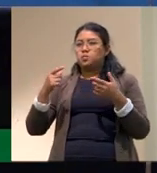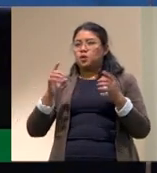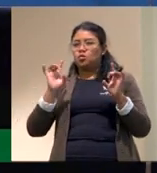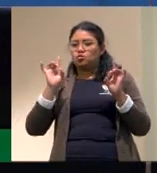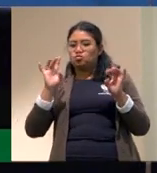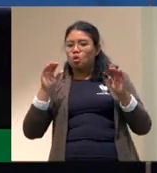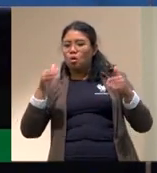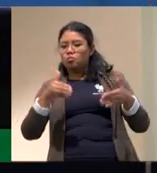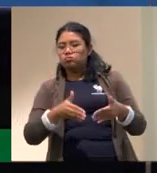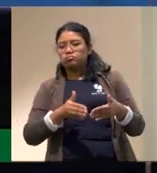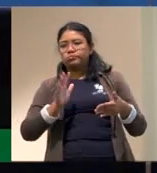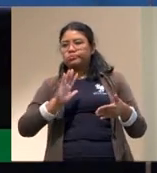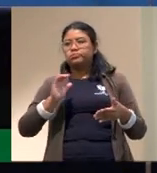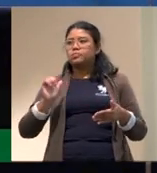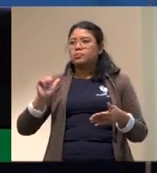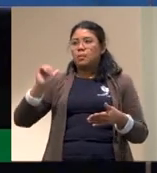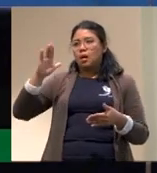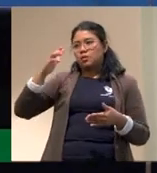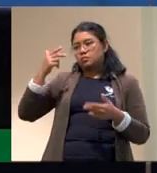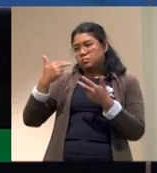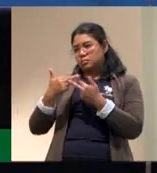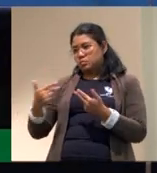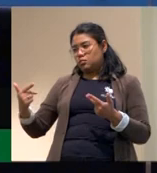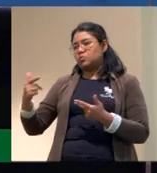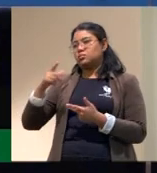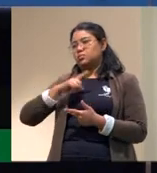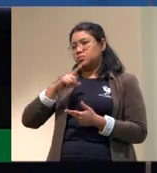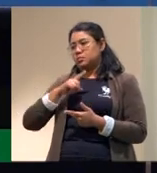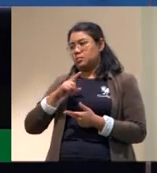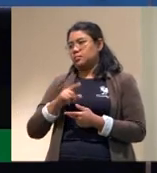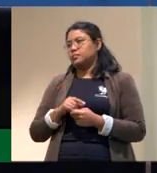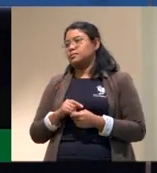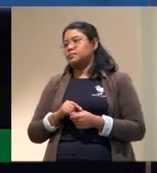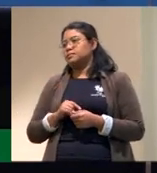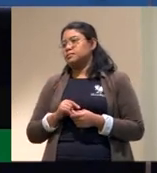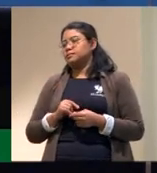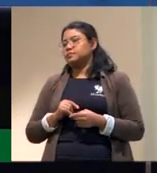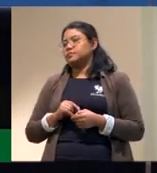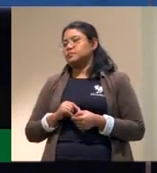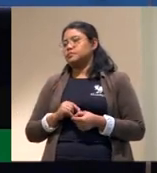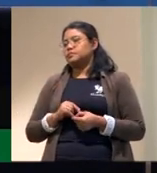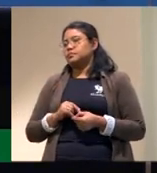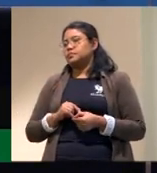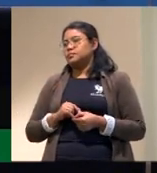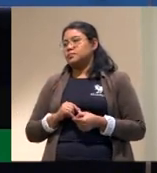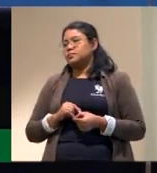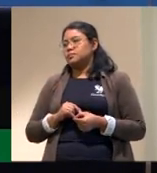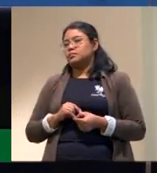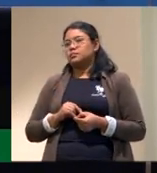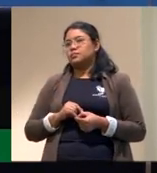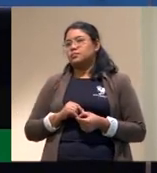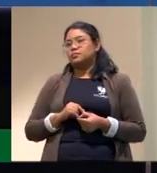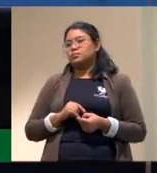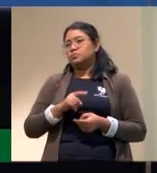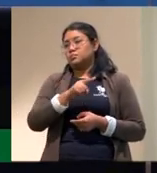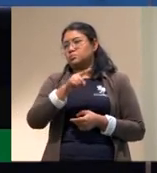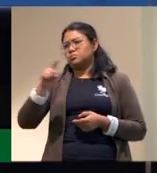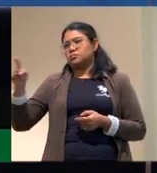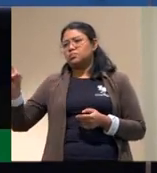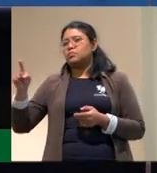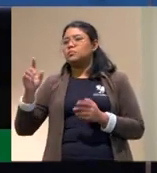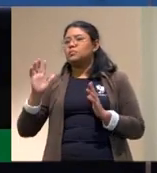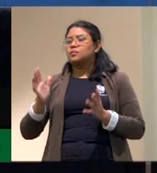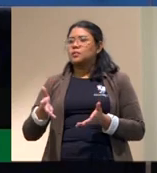esse caráter também instrumental de domínio das palavras. Eu acho que vários de vocês aqui já conhecem,